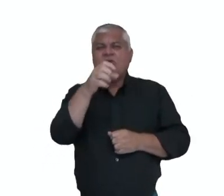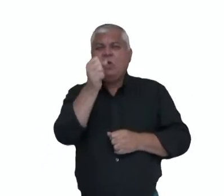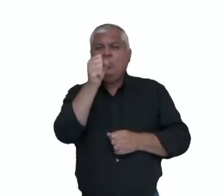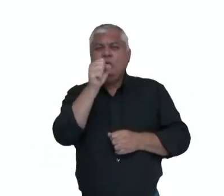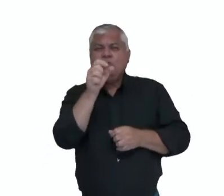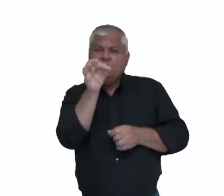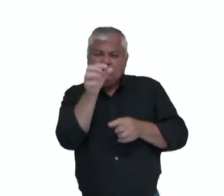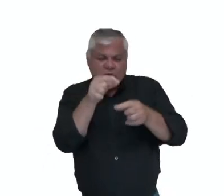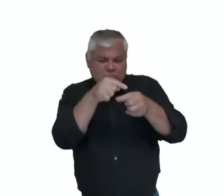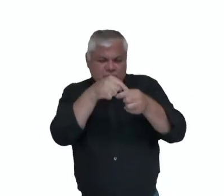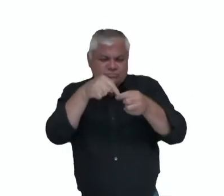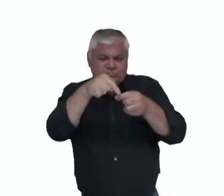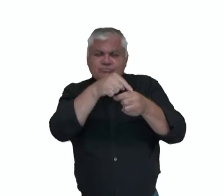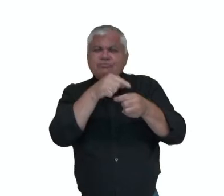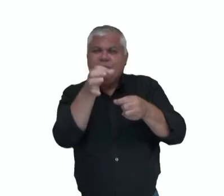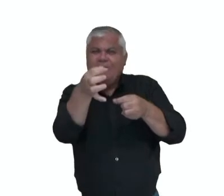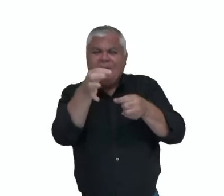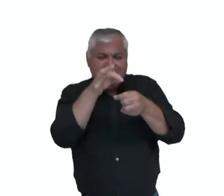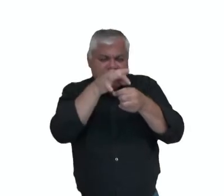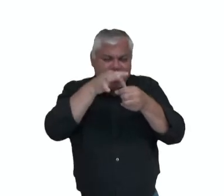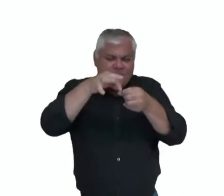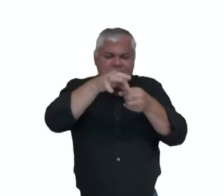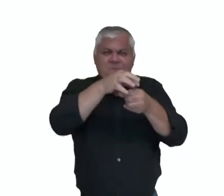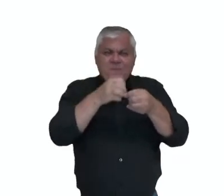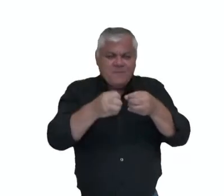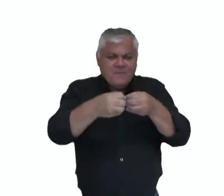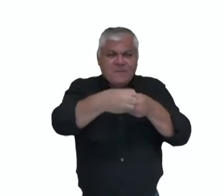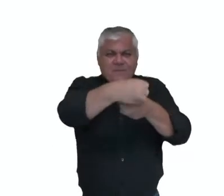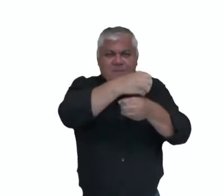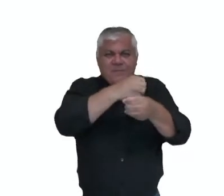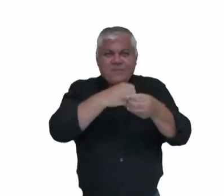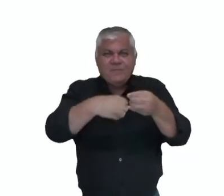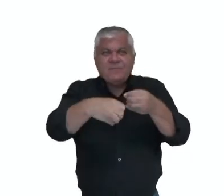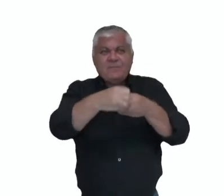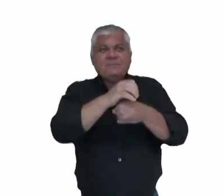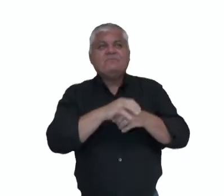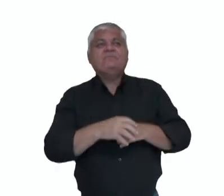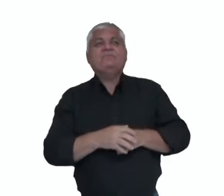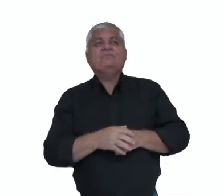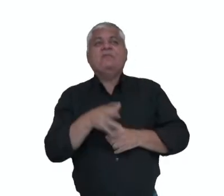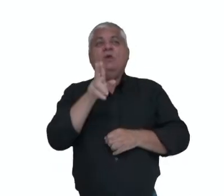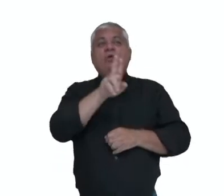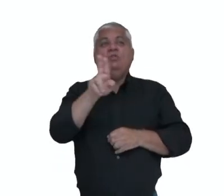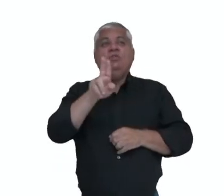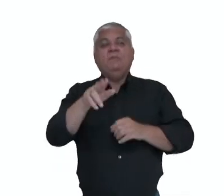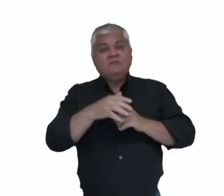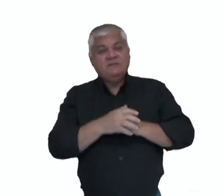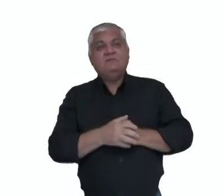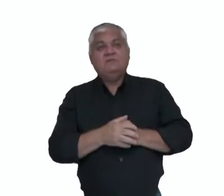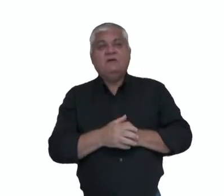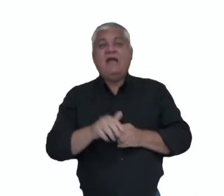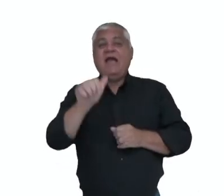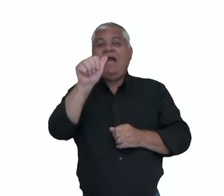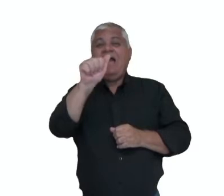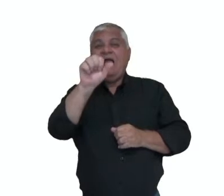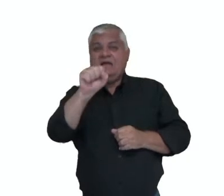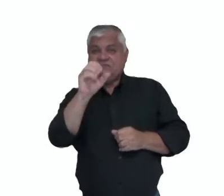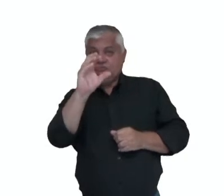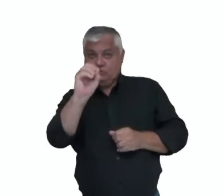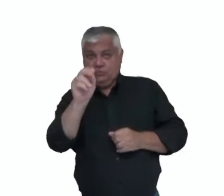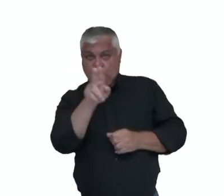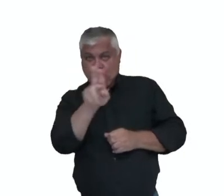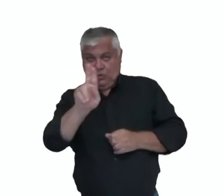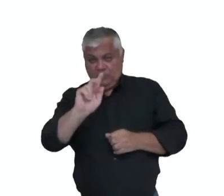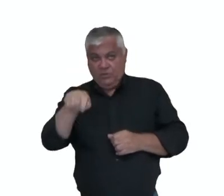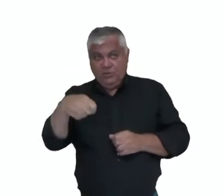diâmetro, mais ou menos, tá? São os ascomicetos. A estrutura reprodutiva é chamada, né? Assexuada é chamada de asco, tá? E ele vai